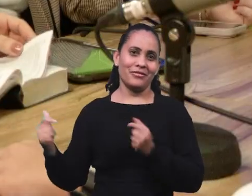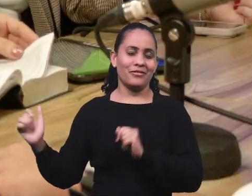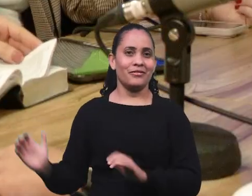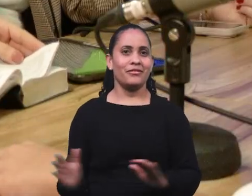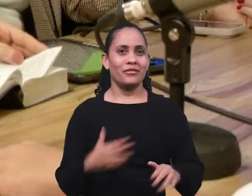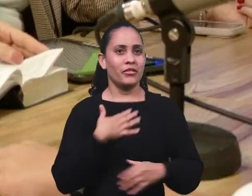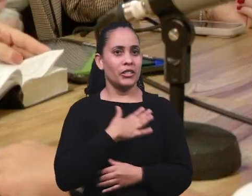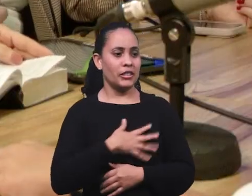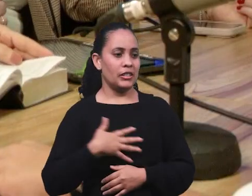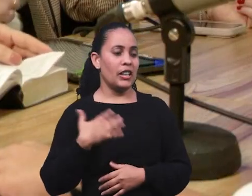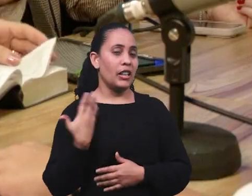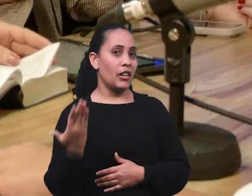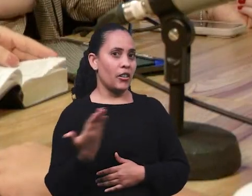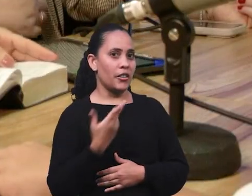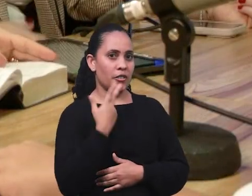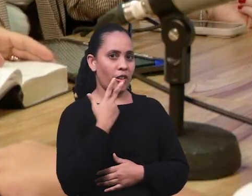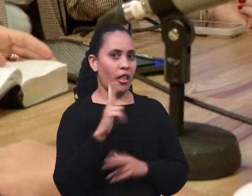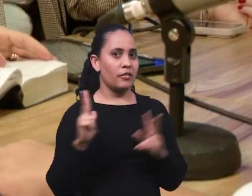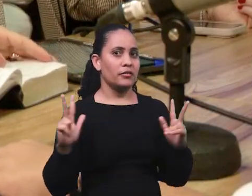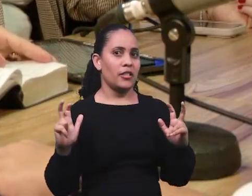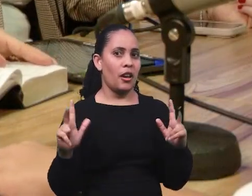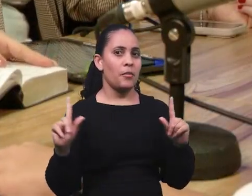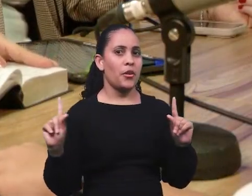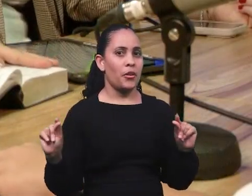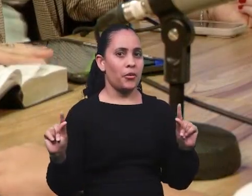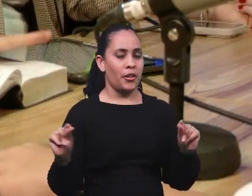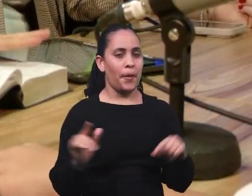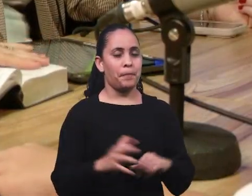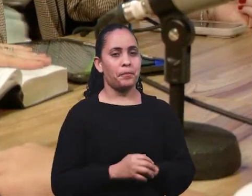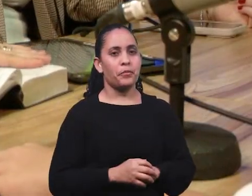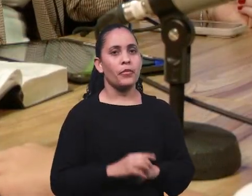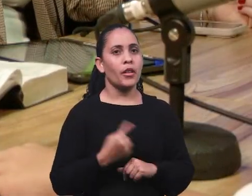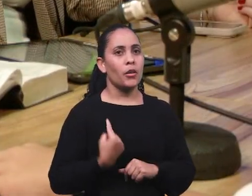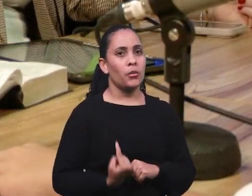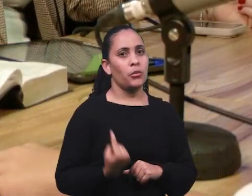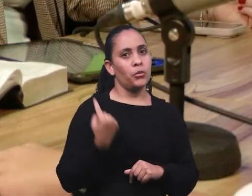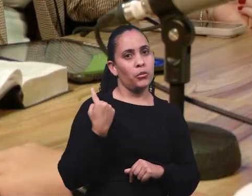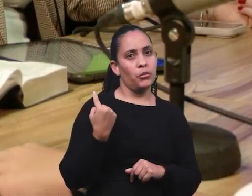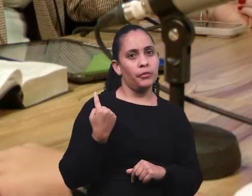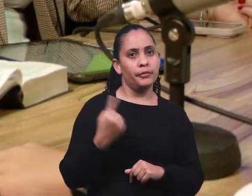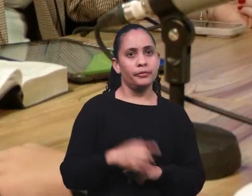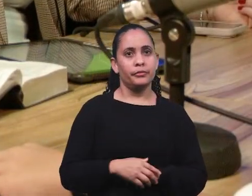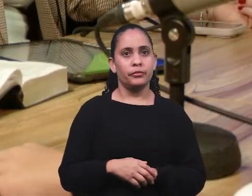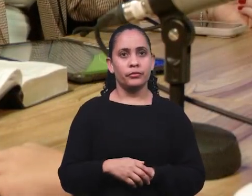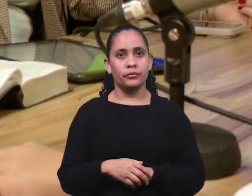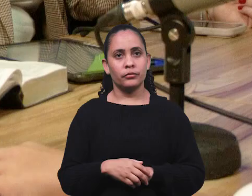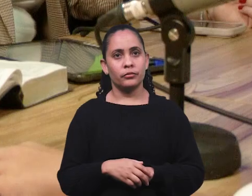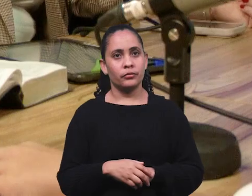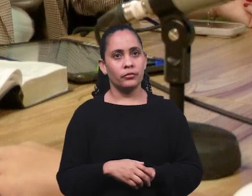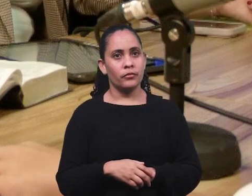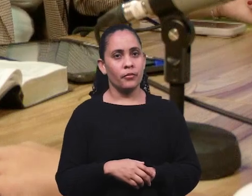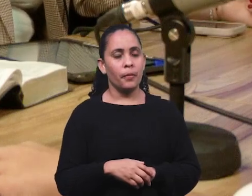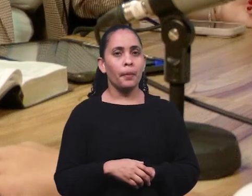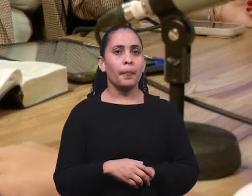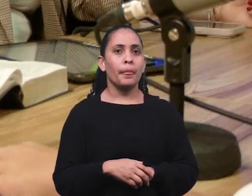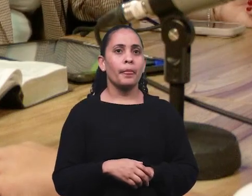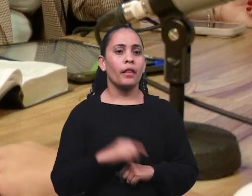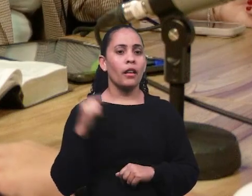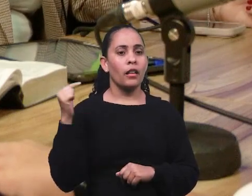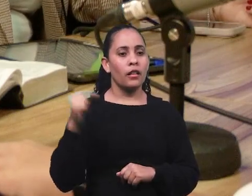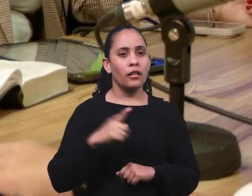bênção. Eu gostaria de, assim, trazer um assunto que é, assim, de repente, um irmão, ou de repente no meio do